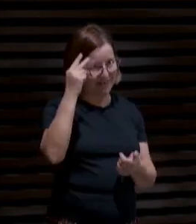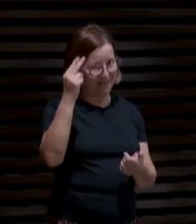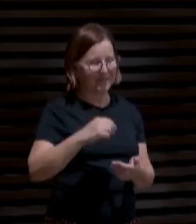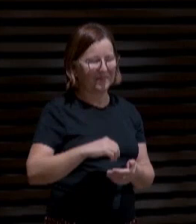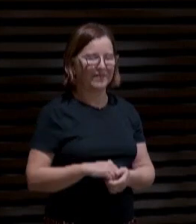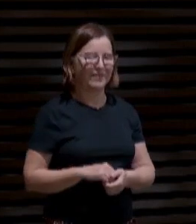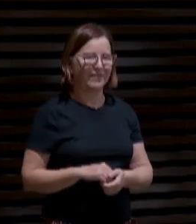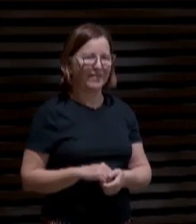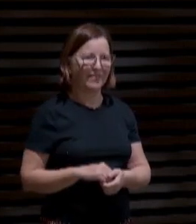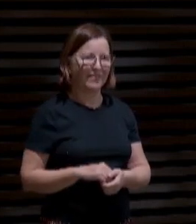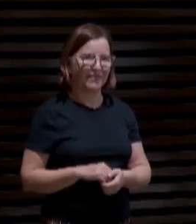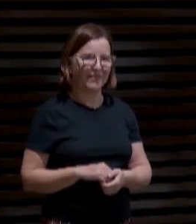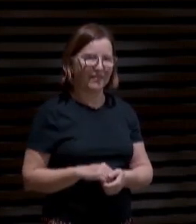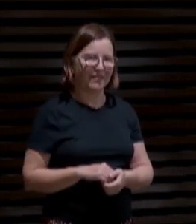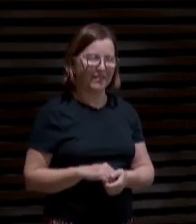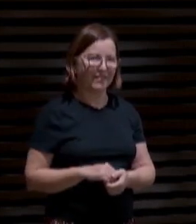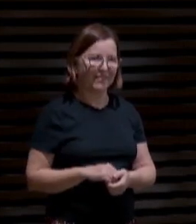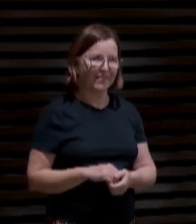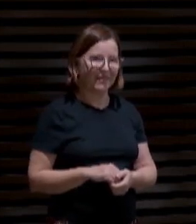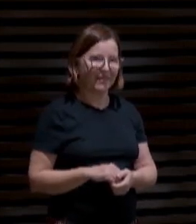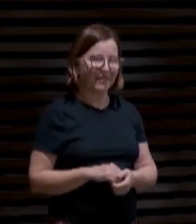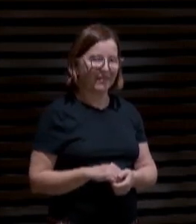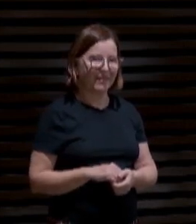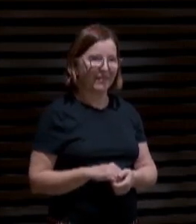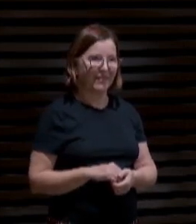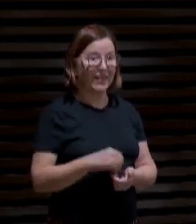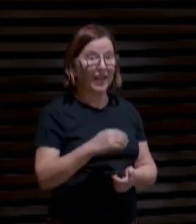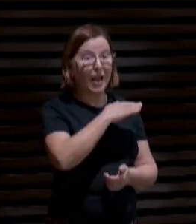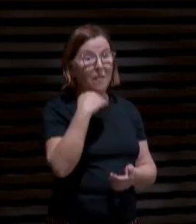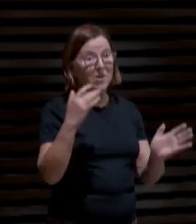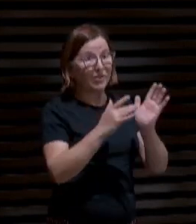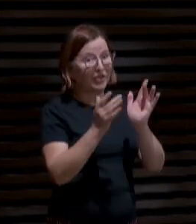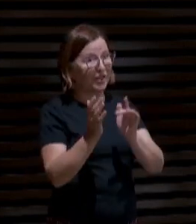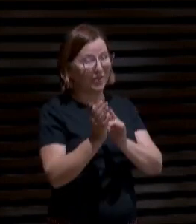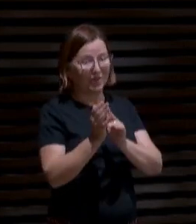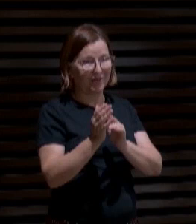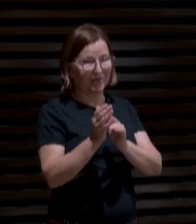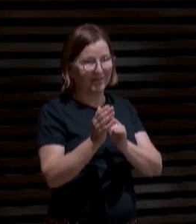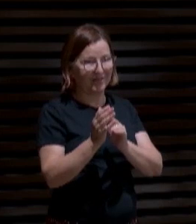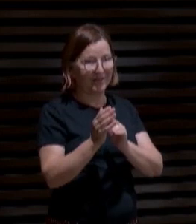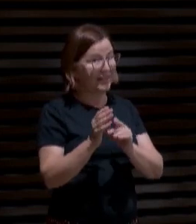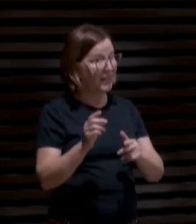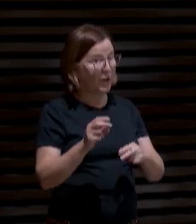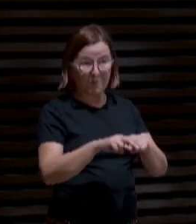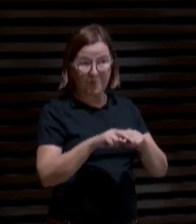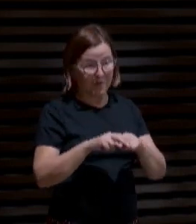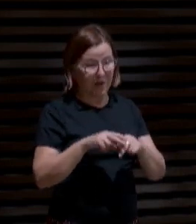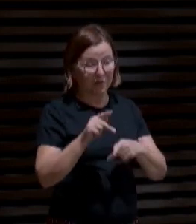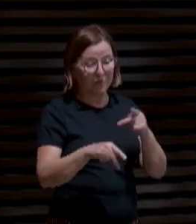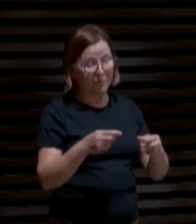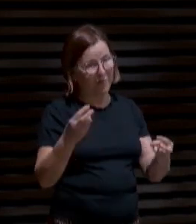A morte de Jesus não tem nada a ver com judeu, nem com romano, tem a ver comigo.